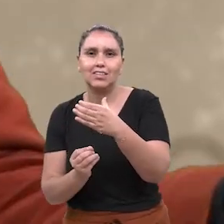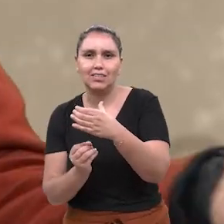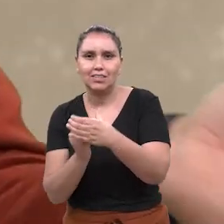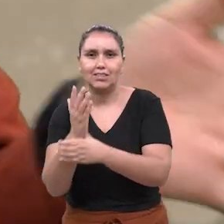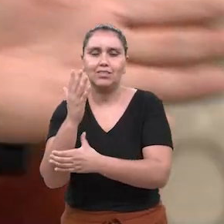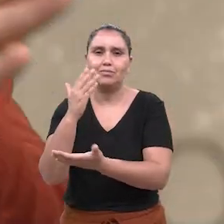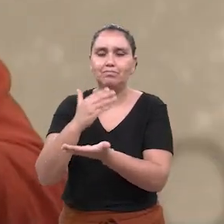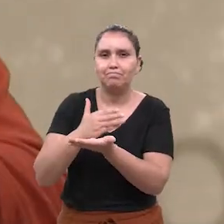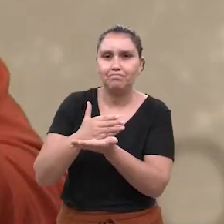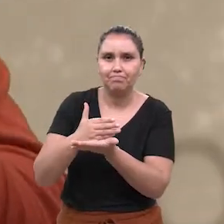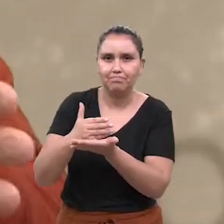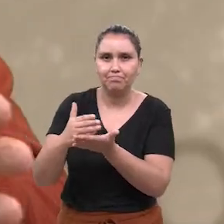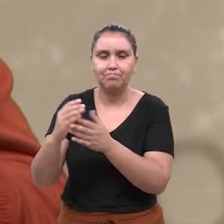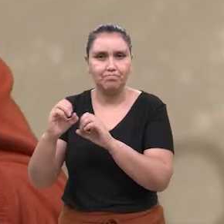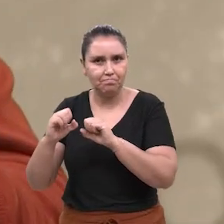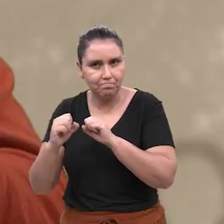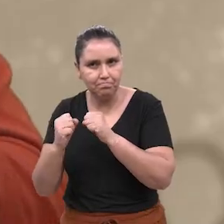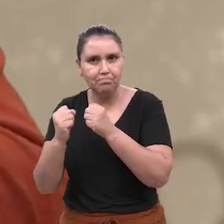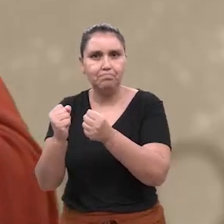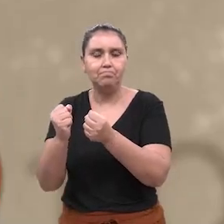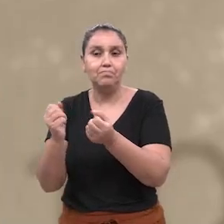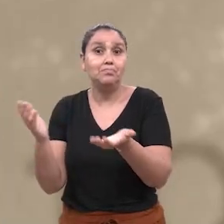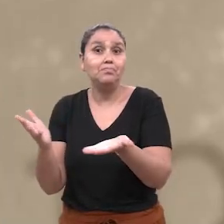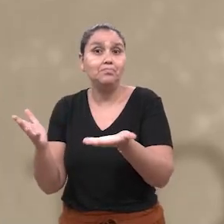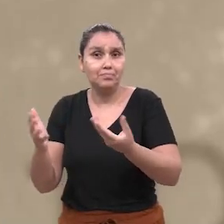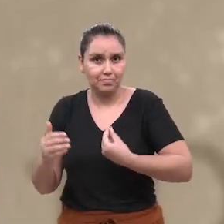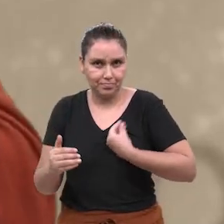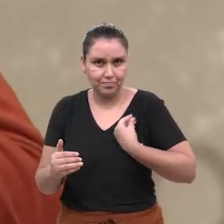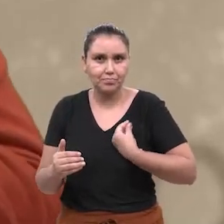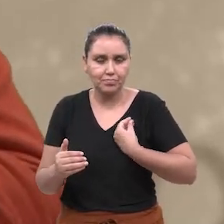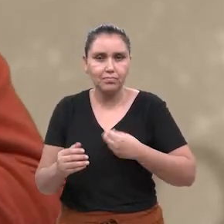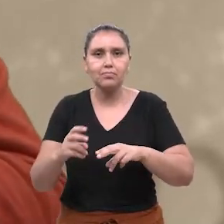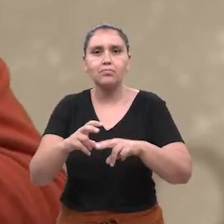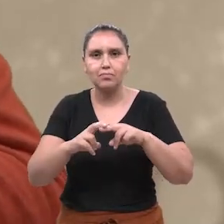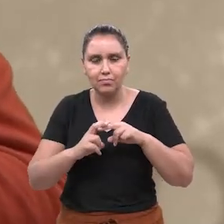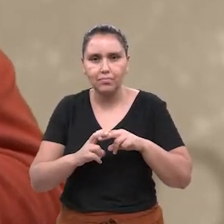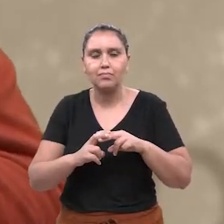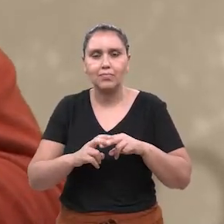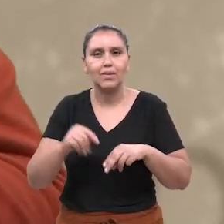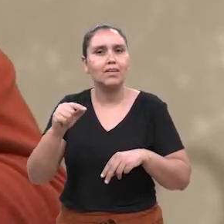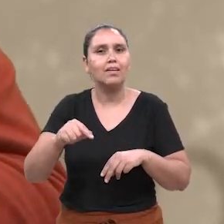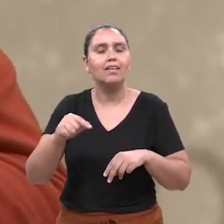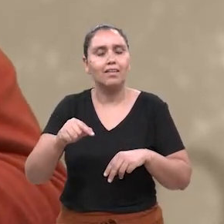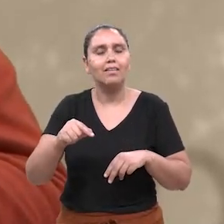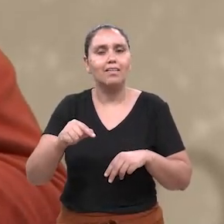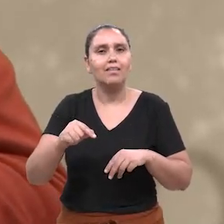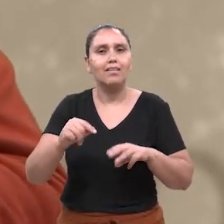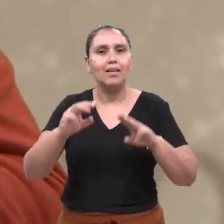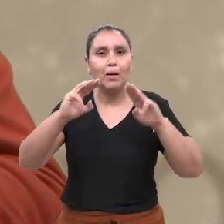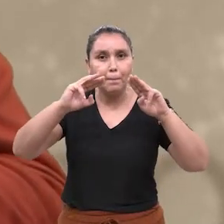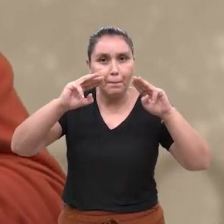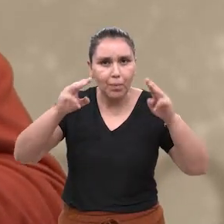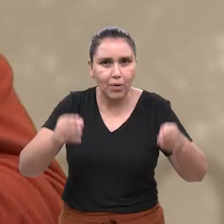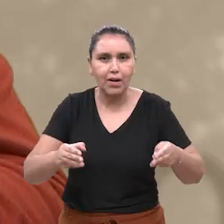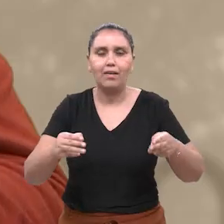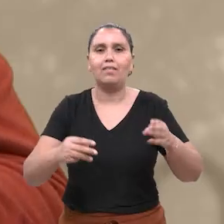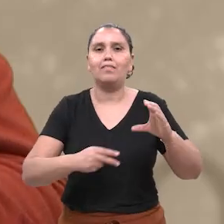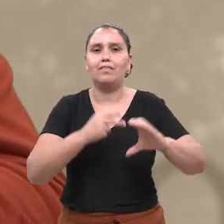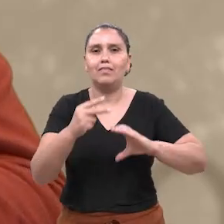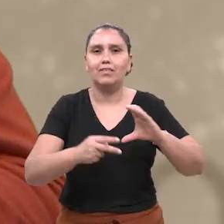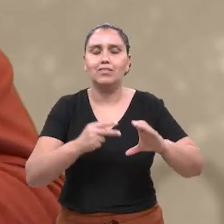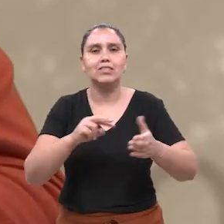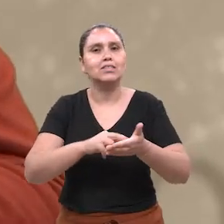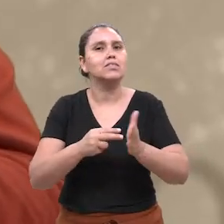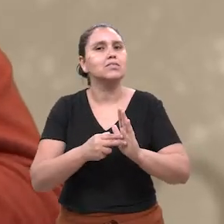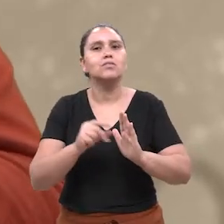onde ela começou, onde ela se fortaleceu e aonde ela está hoje. Então, eu vejo que esse memorial legislativo vem